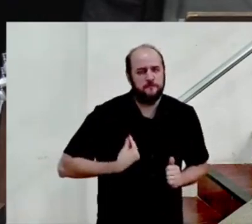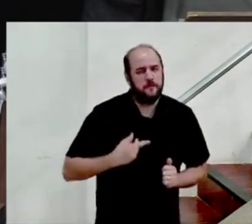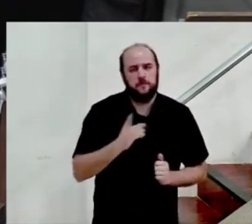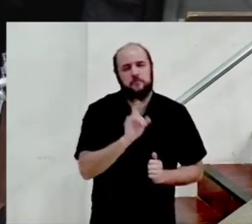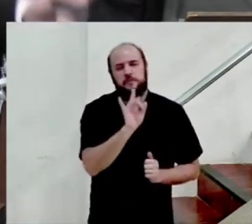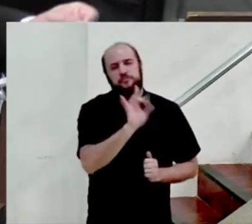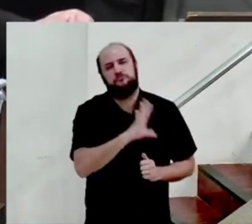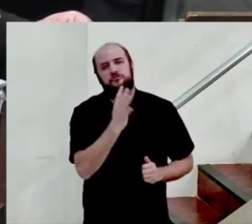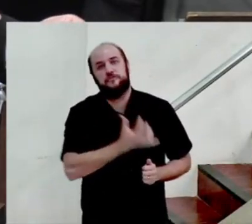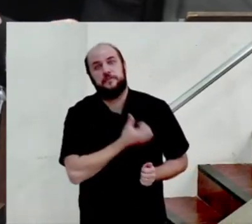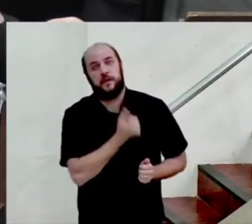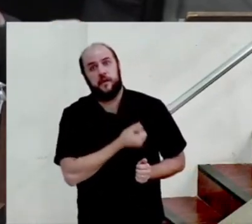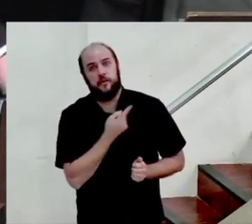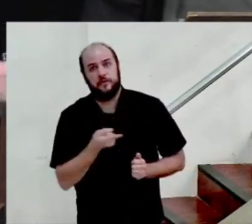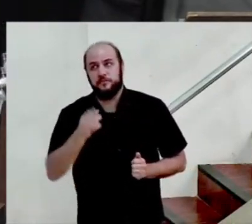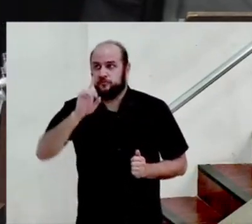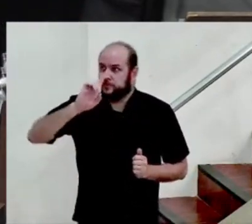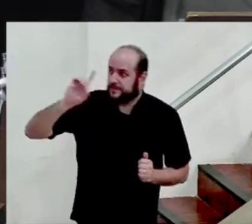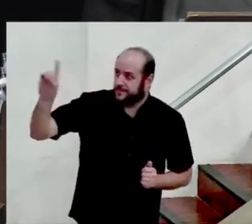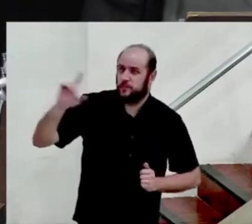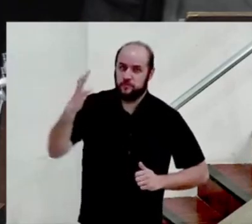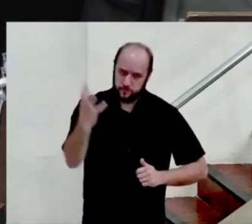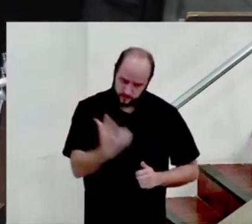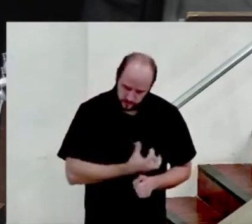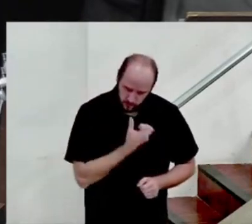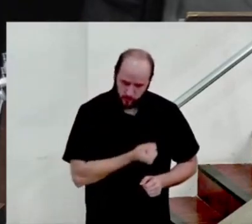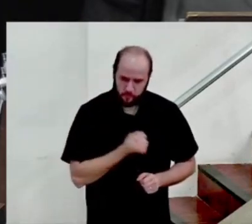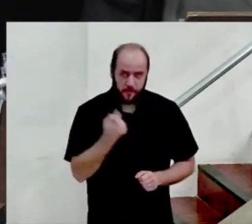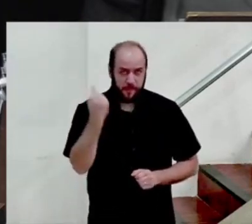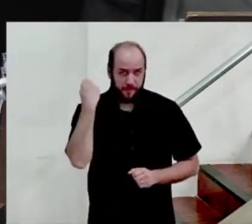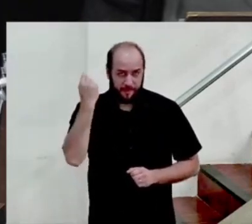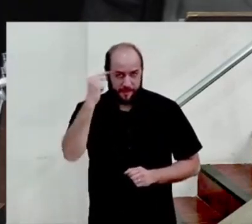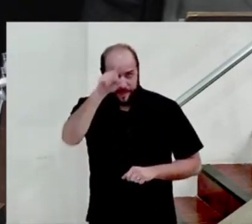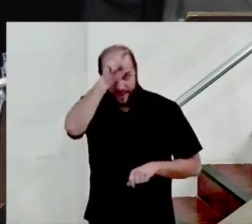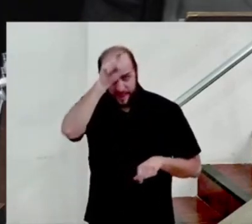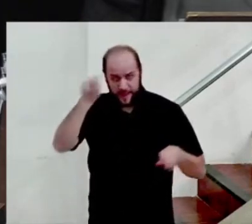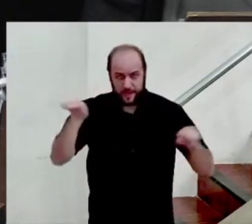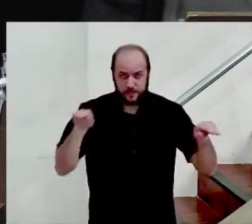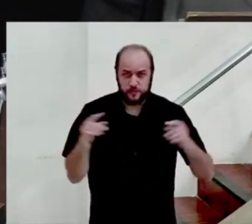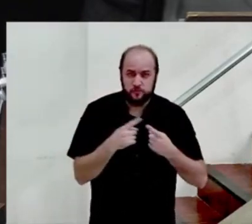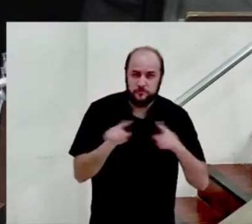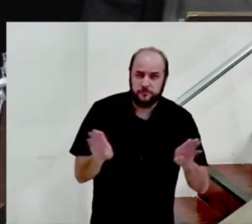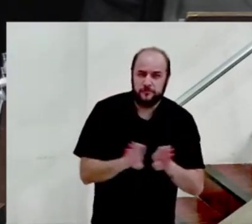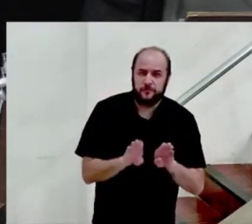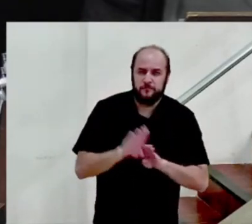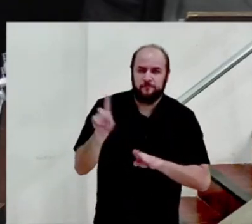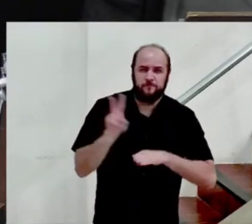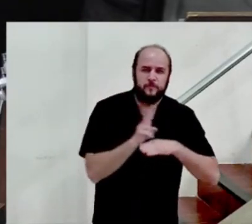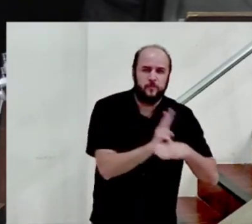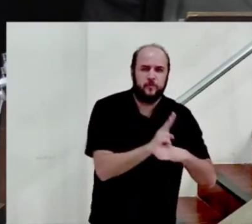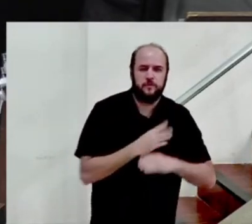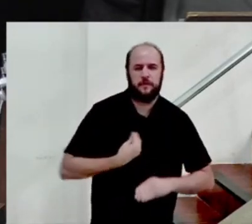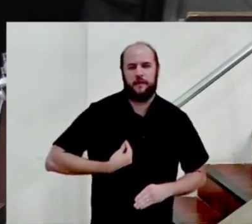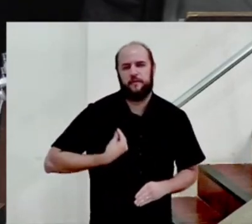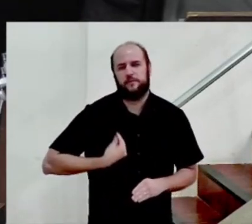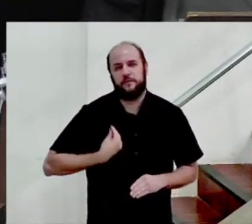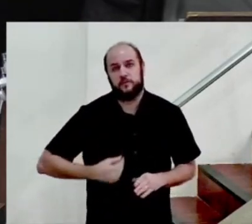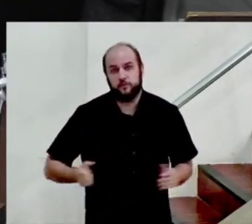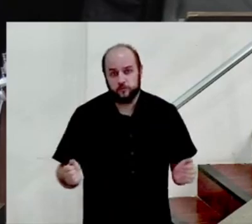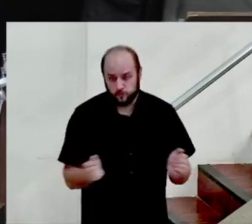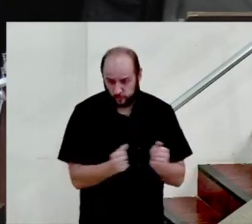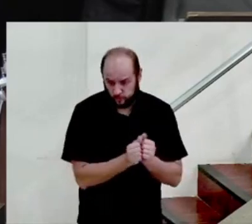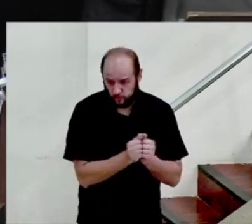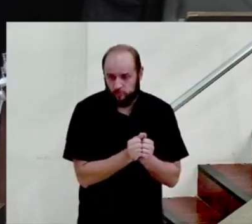sido salva por Deus quando os resgatou do Egito, mas também que o Senhor preservaria a vida deles junto a